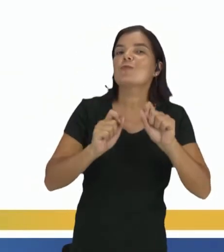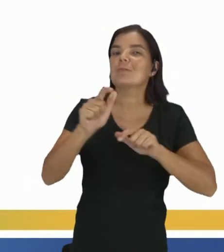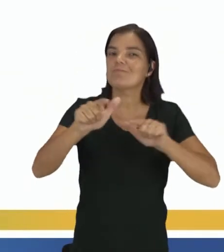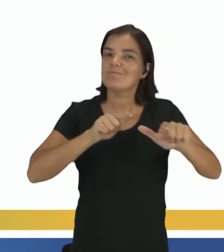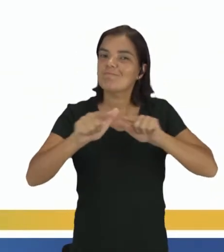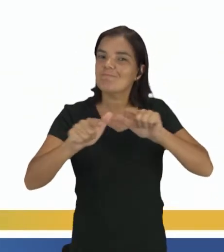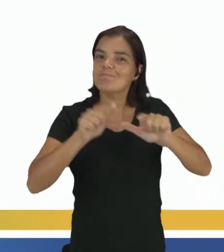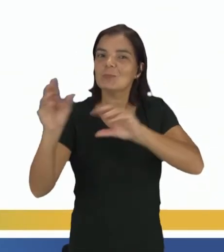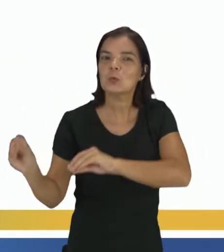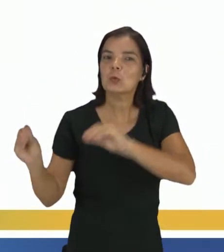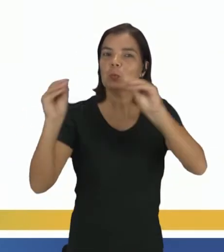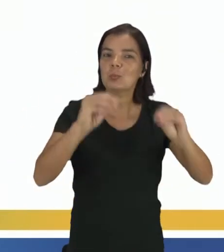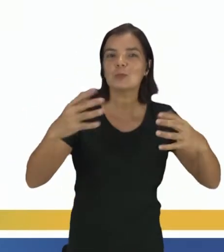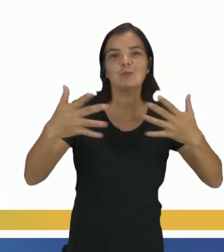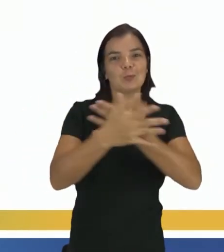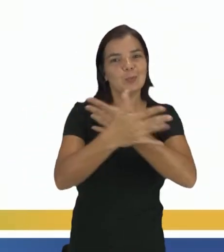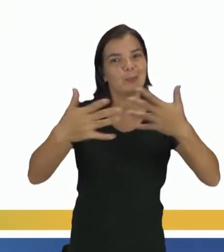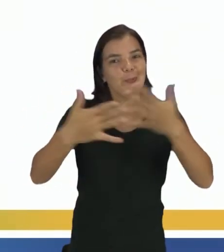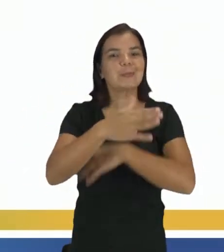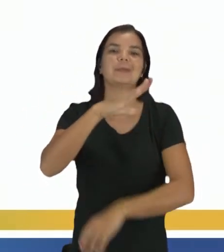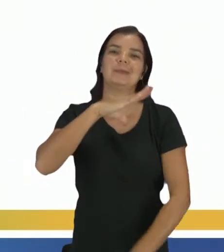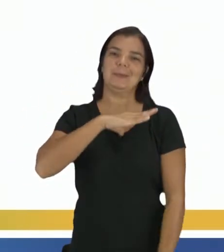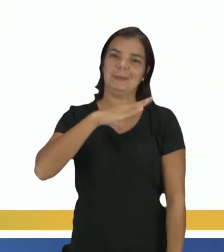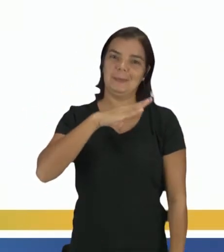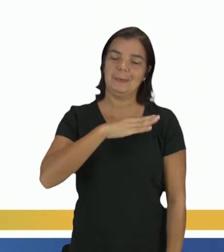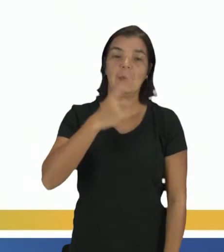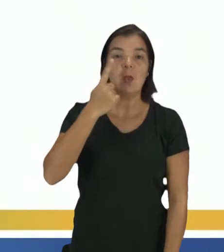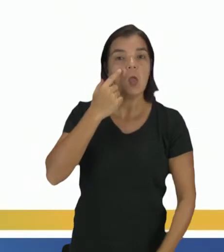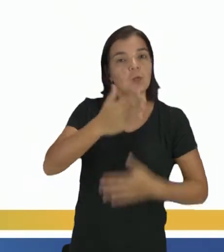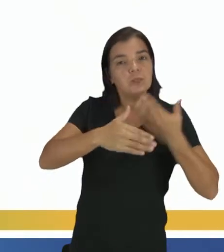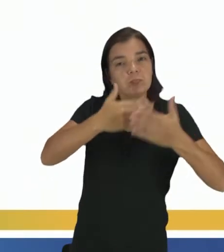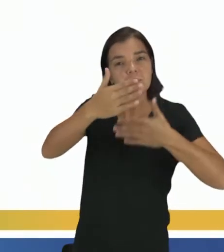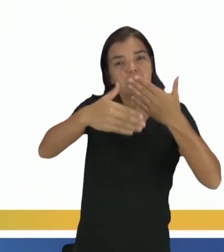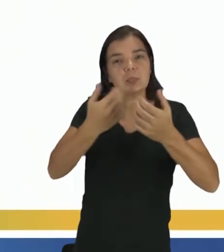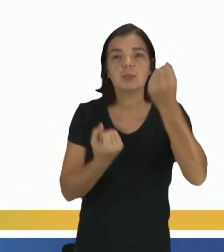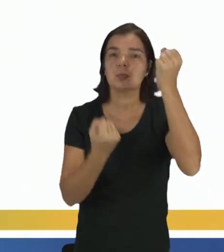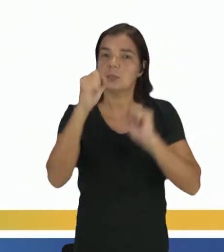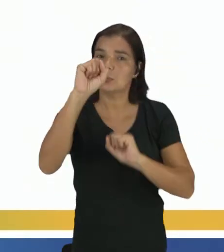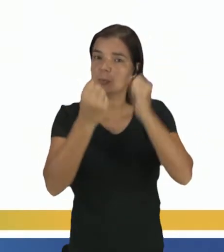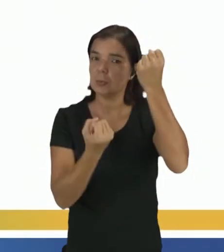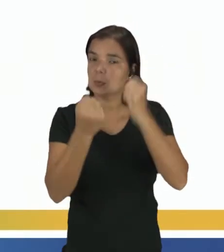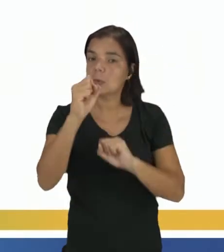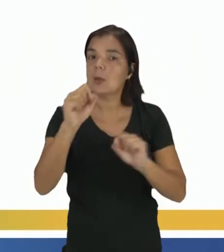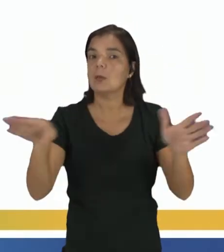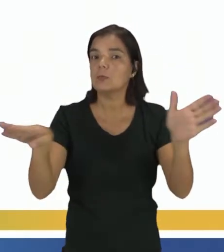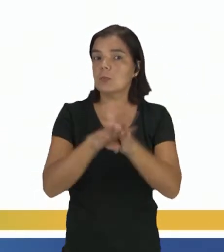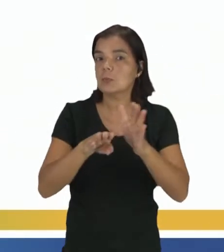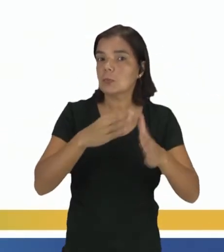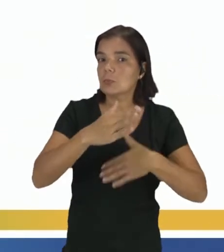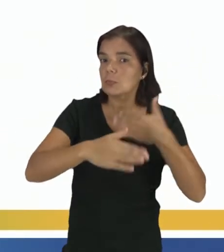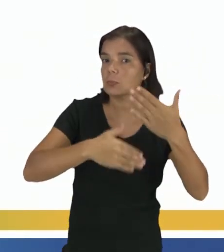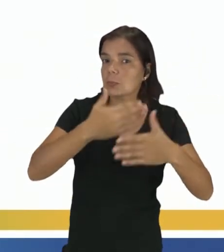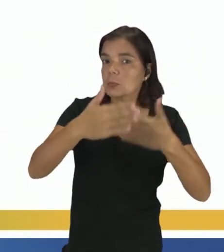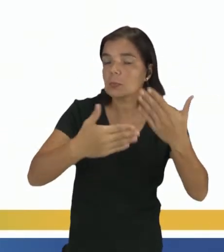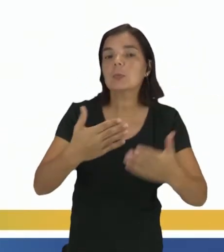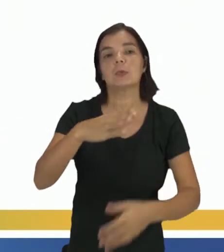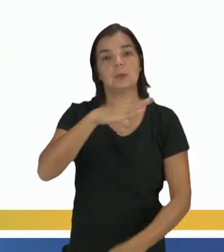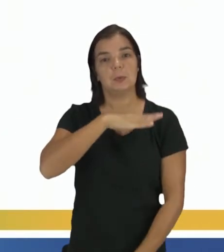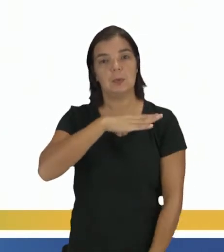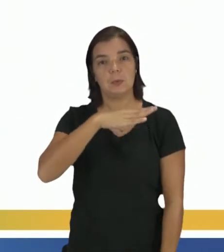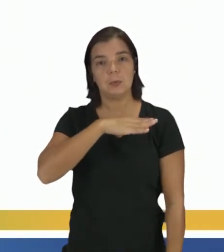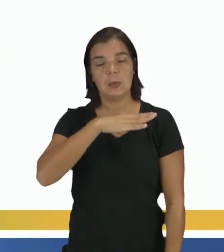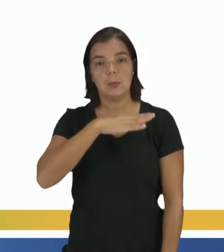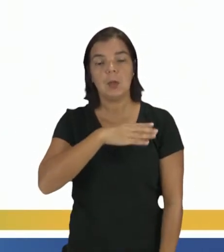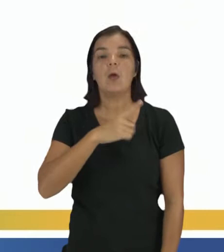se transferiu para os centros urbanos. Então vejam só, esse processo de industrialização, ele chega ao processo do crescimento urbano,